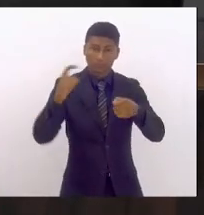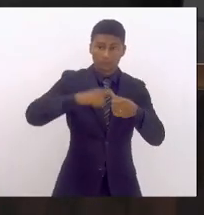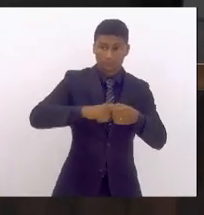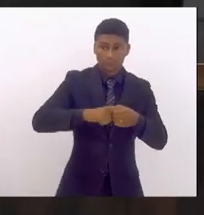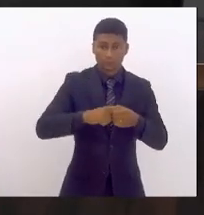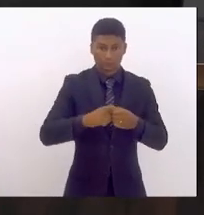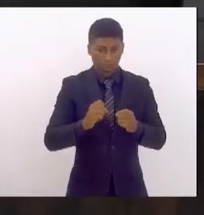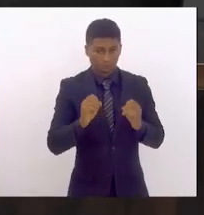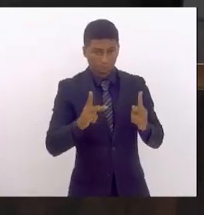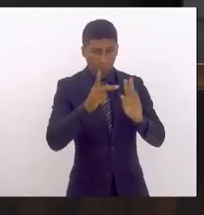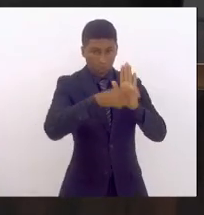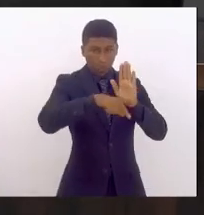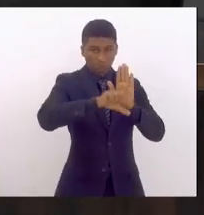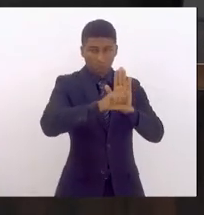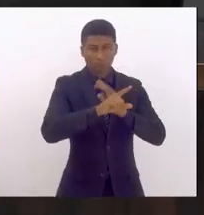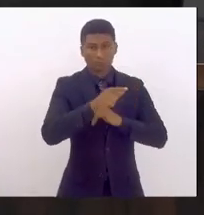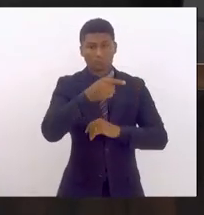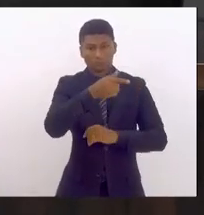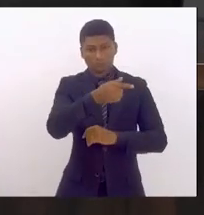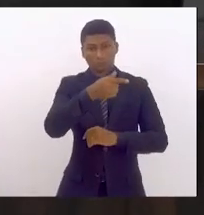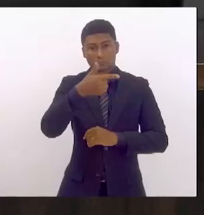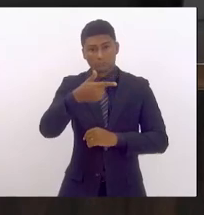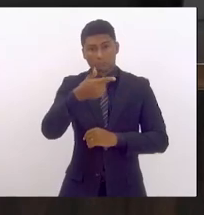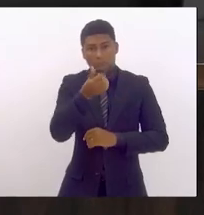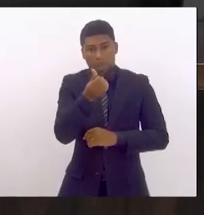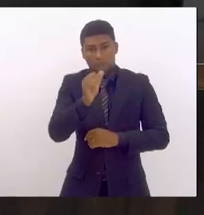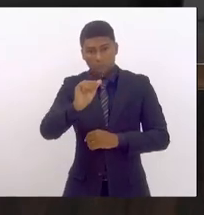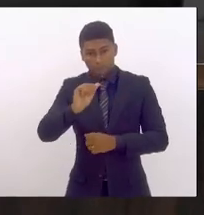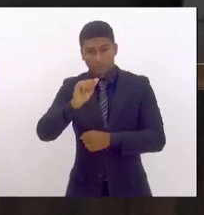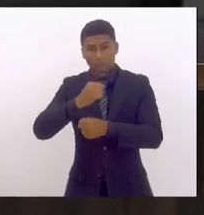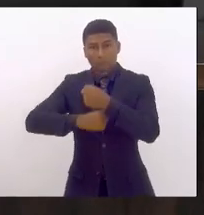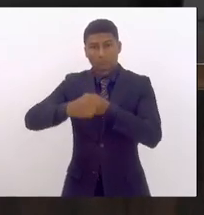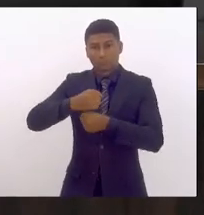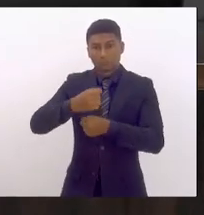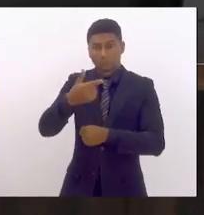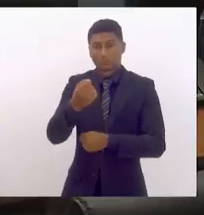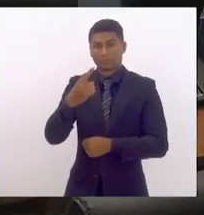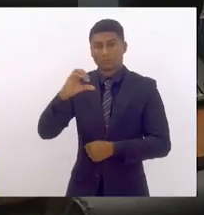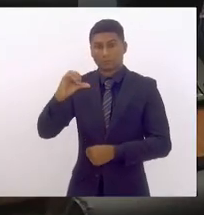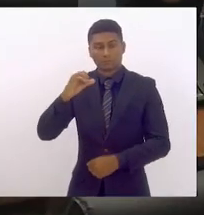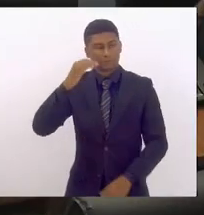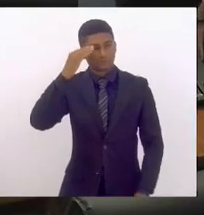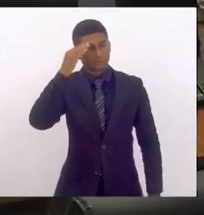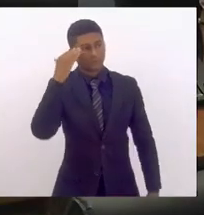lei 726a de 19 anunciar